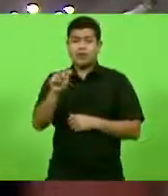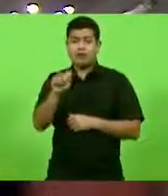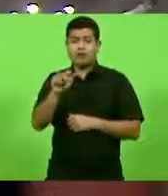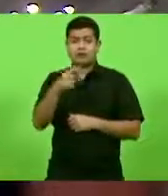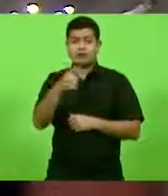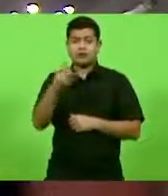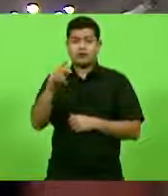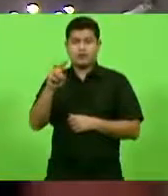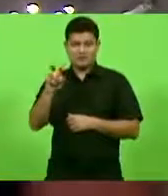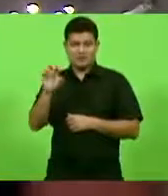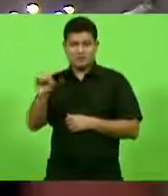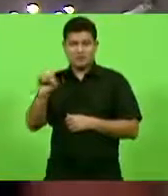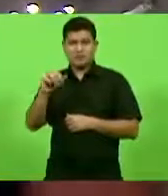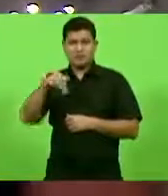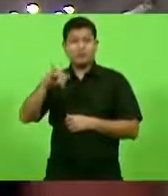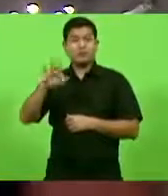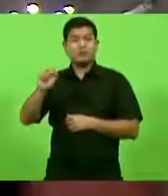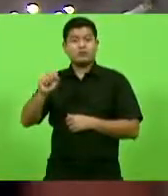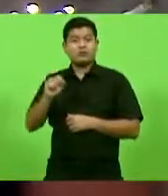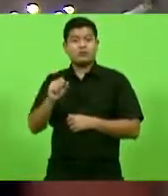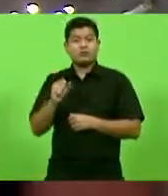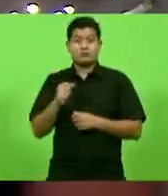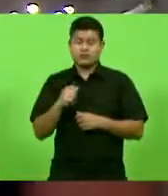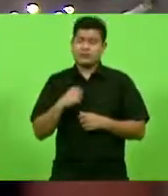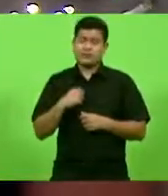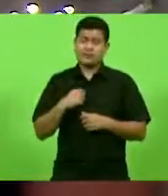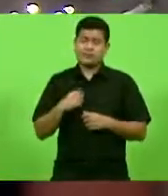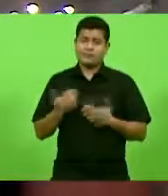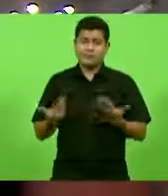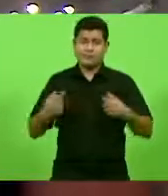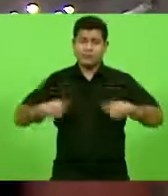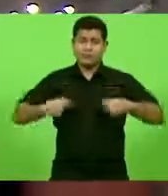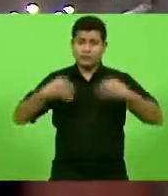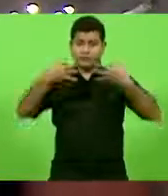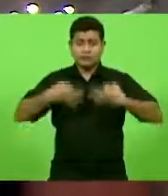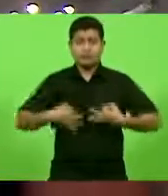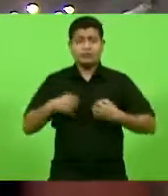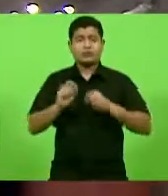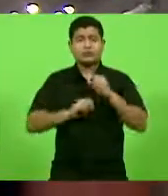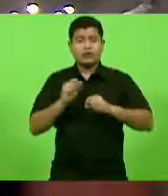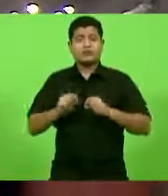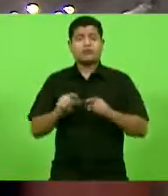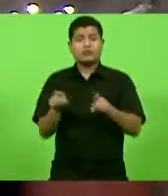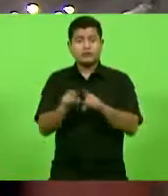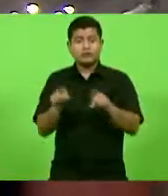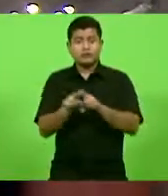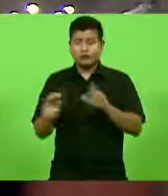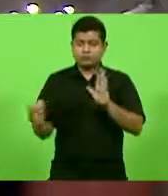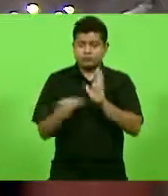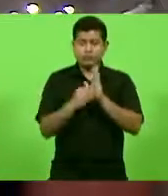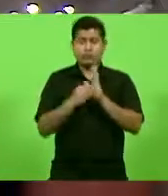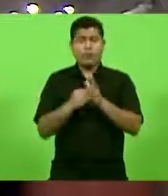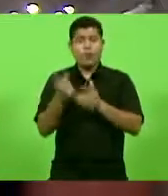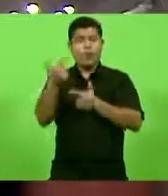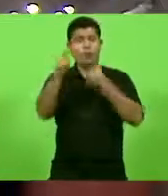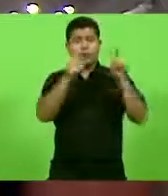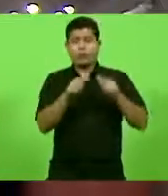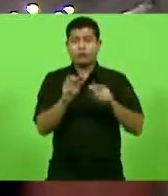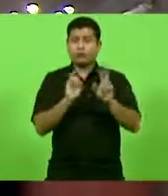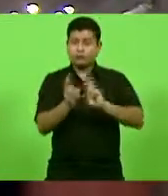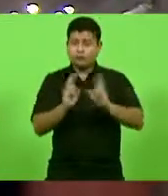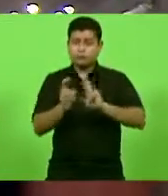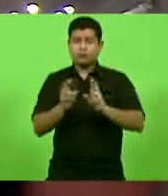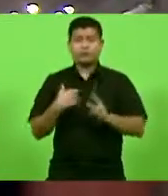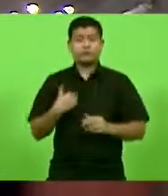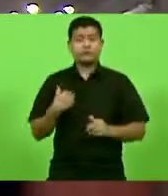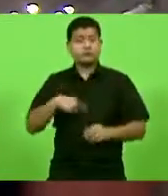nada mais justo do que incluir outras rodovias federais nesse contexto. E fizemos o um acordo, então, de vir o